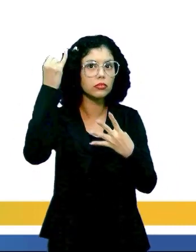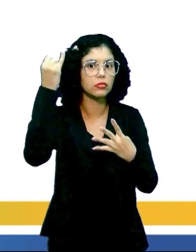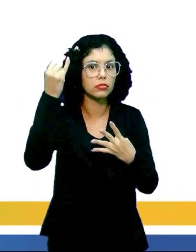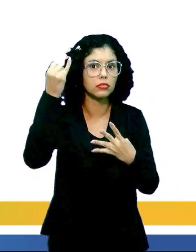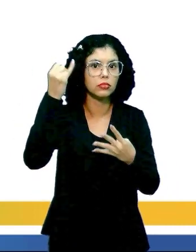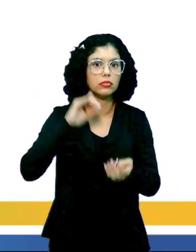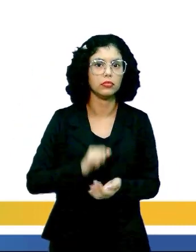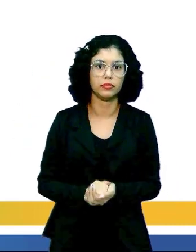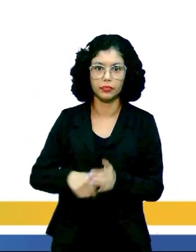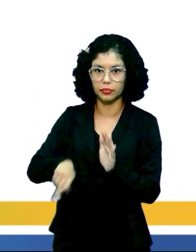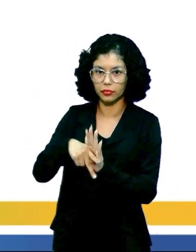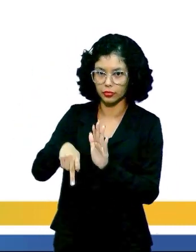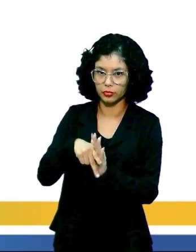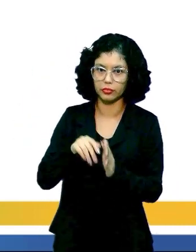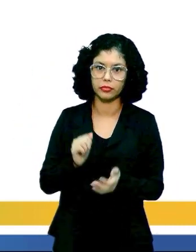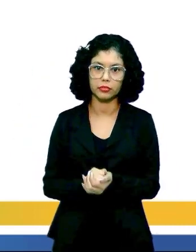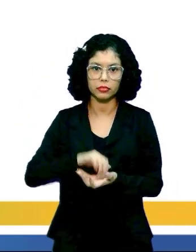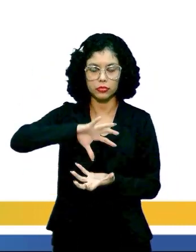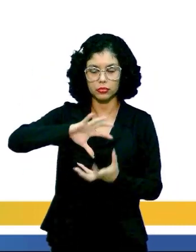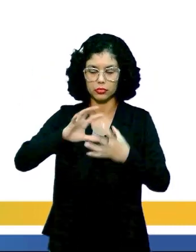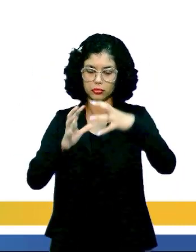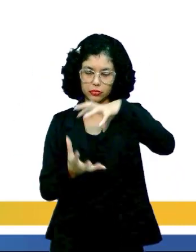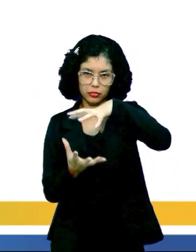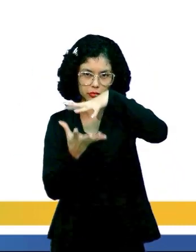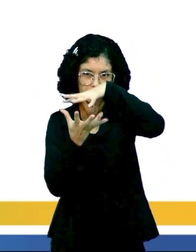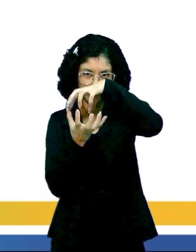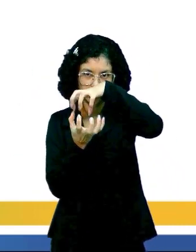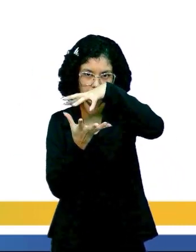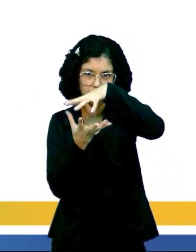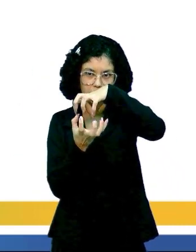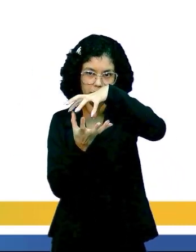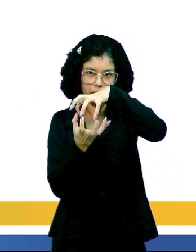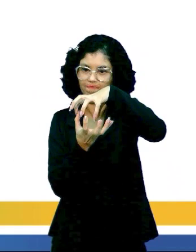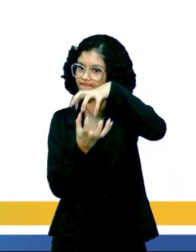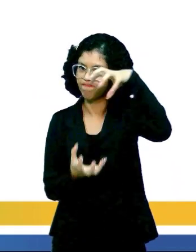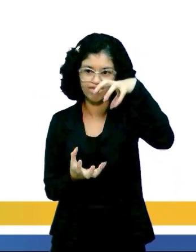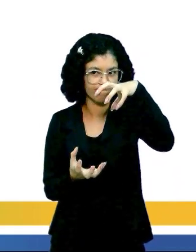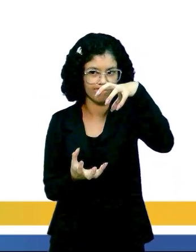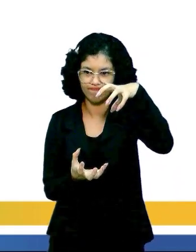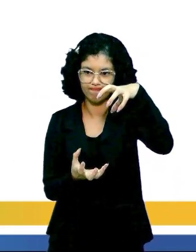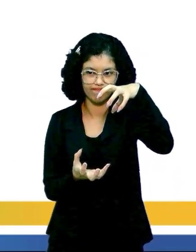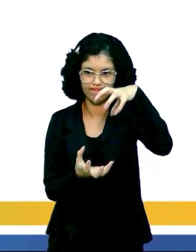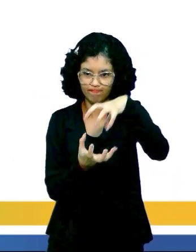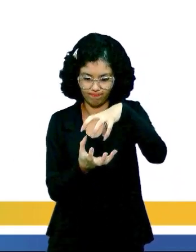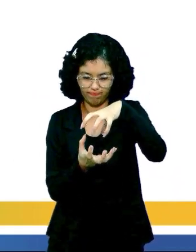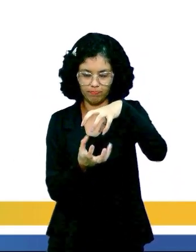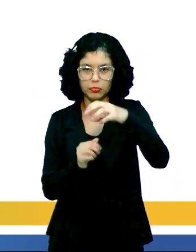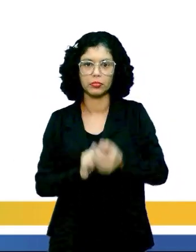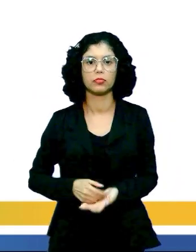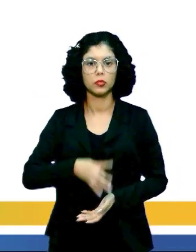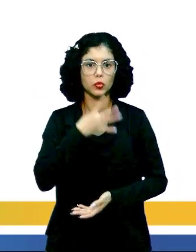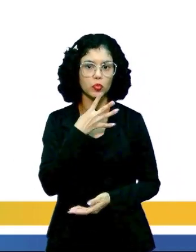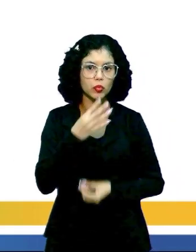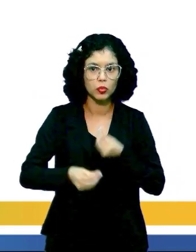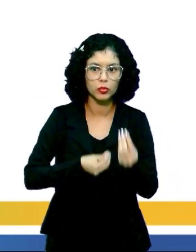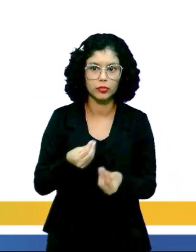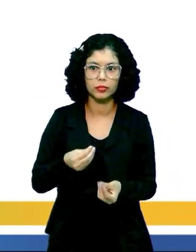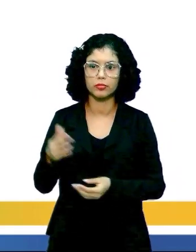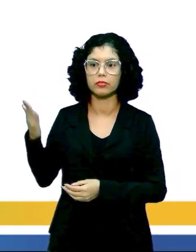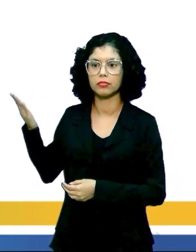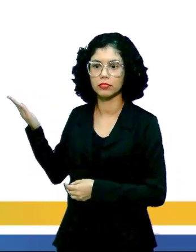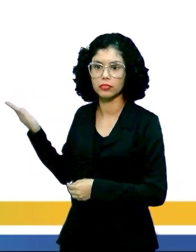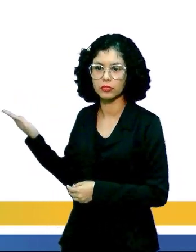modelo atômico de Dalton: esférico, maciço e indivisível. O modelo de Dalton ele ficou conhecido como bola de